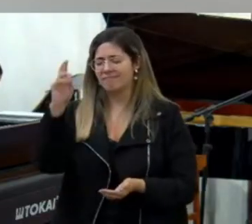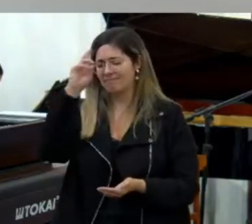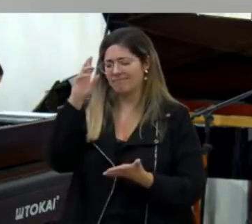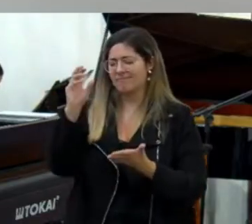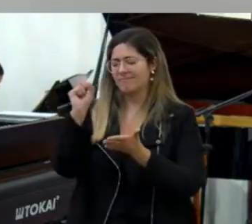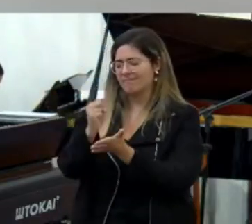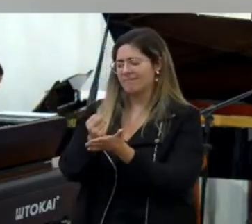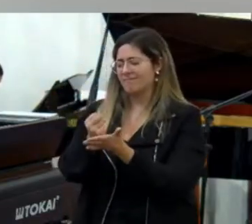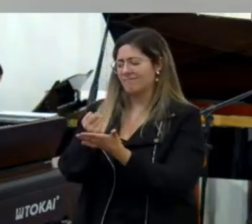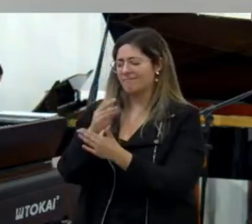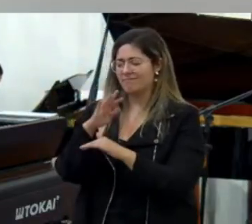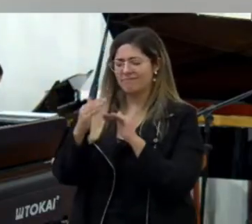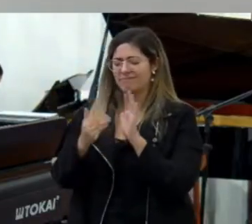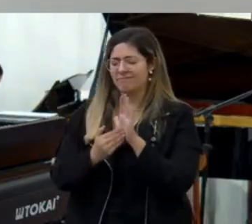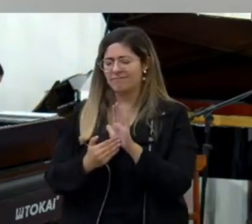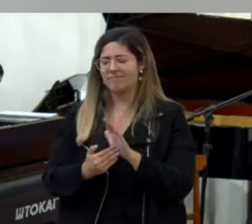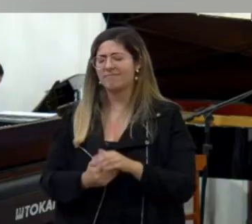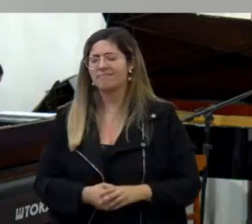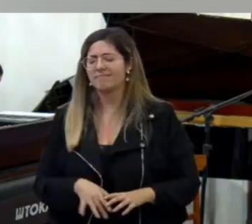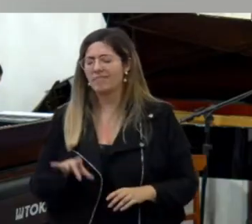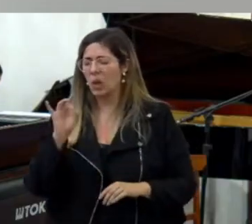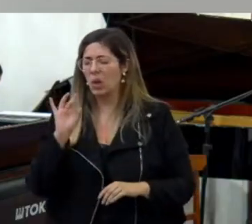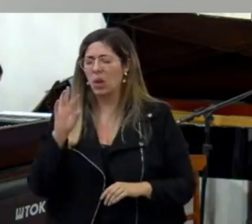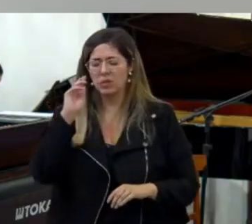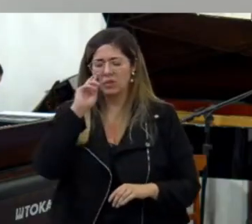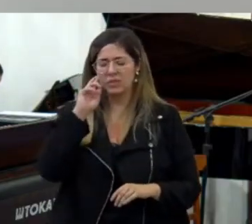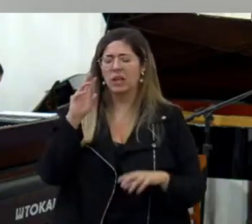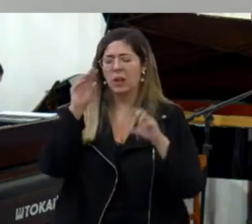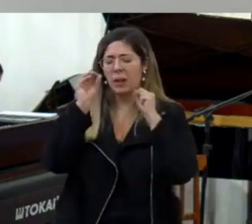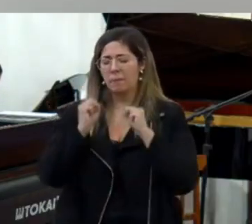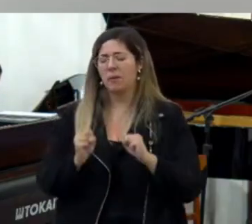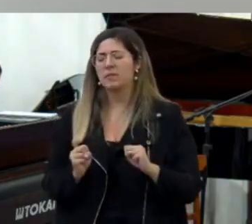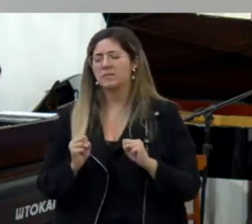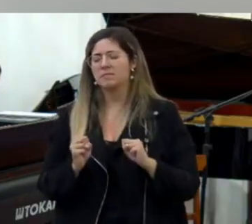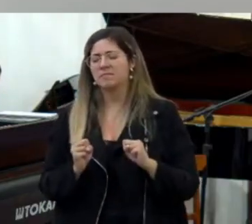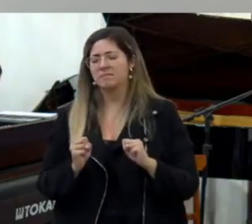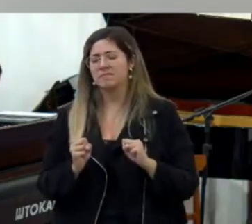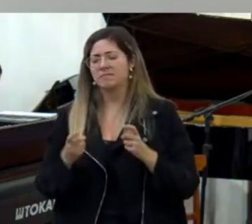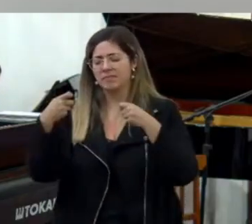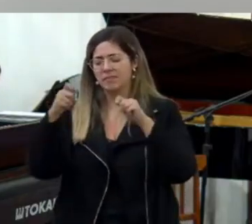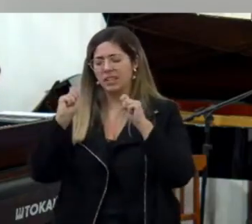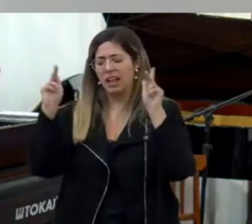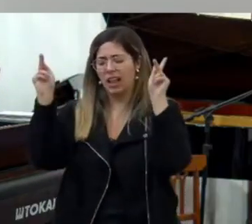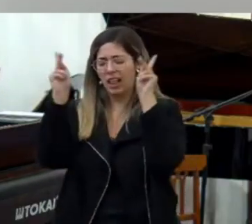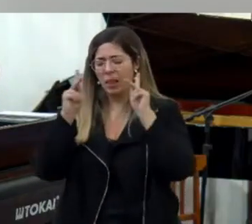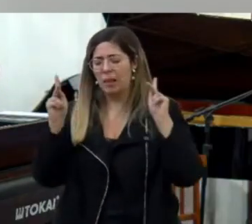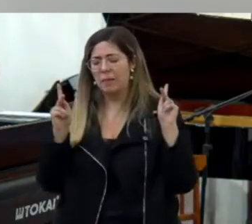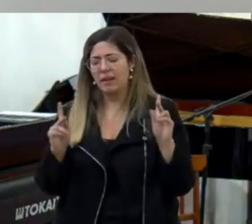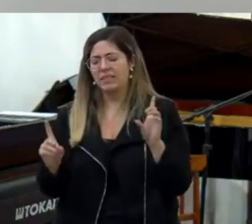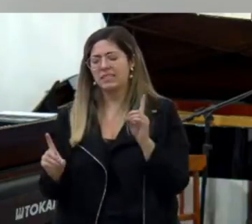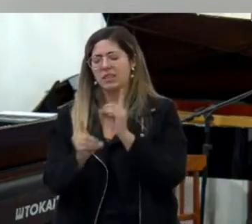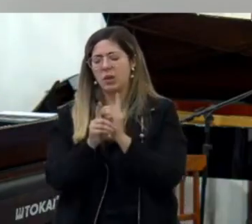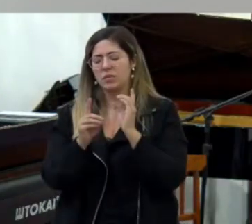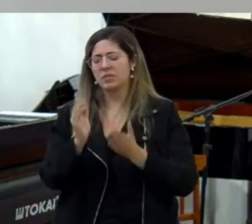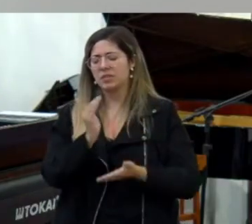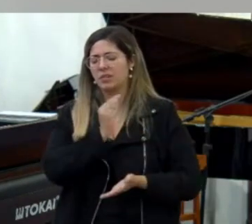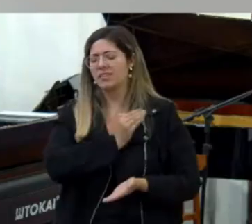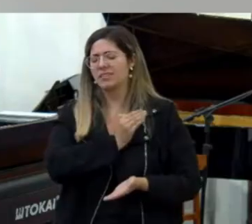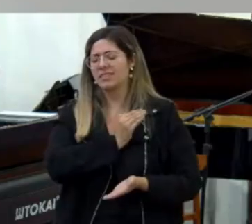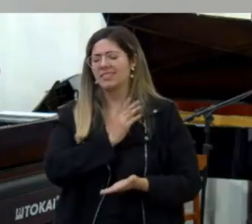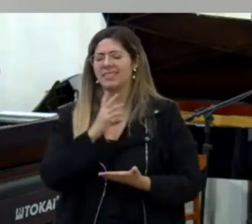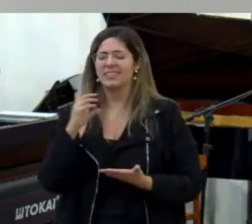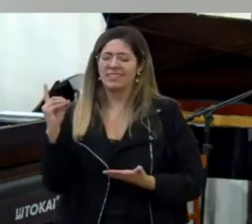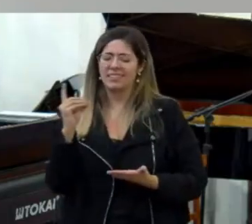senhorio de Cristo. Só este senhorio pode trazer a paz para o coração. É o que nós vimos em